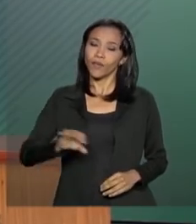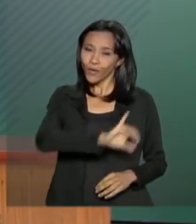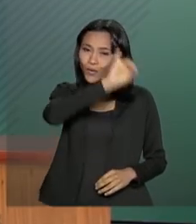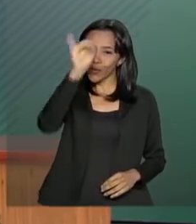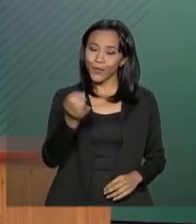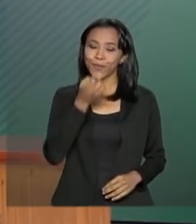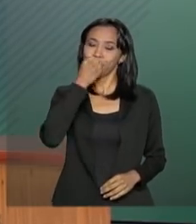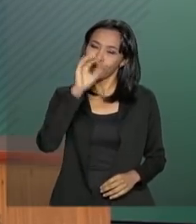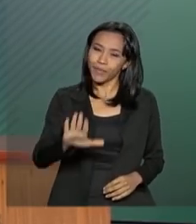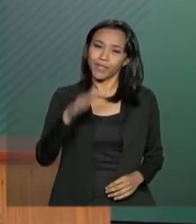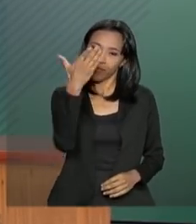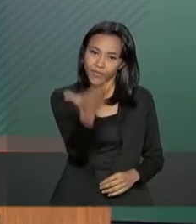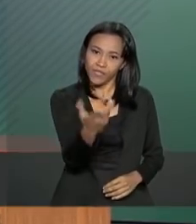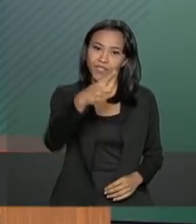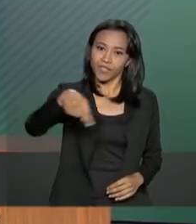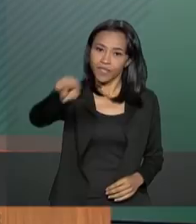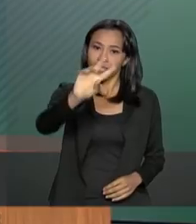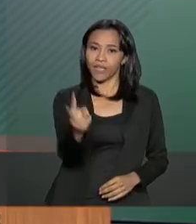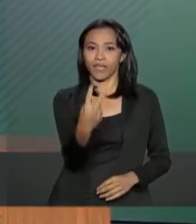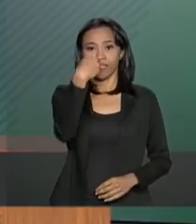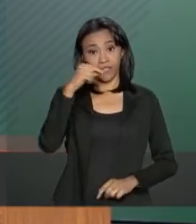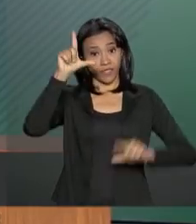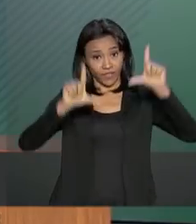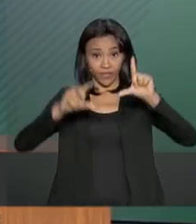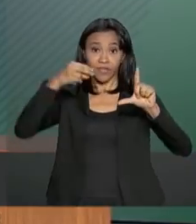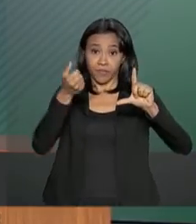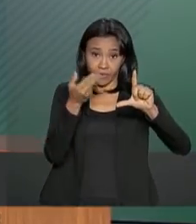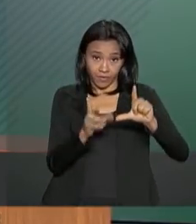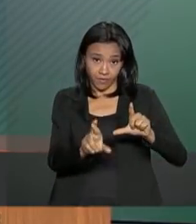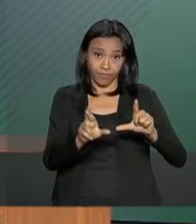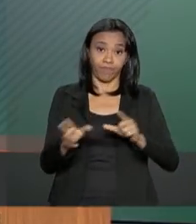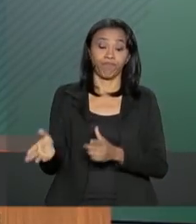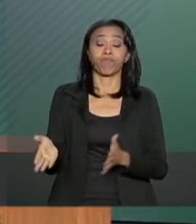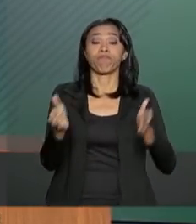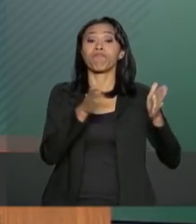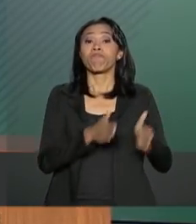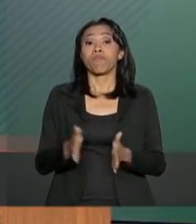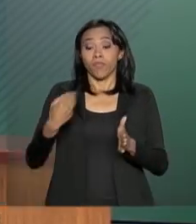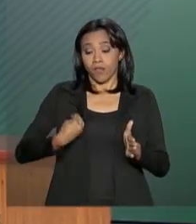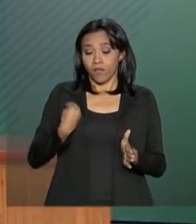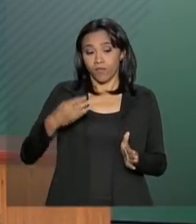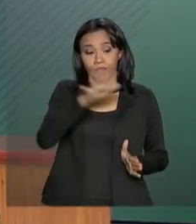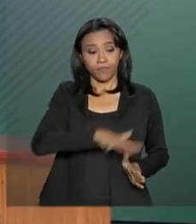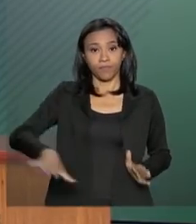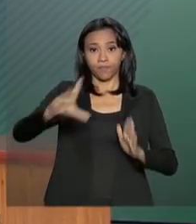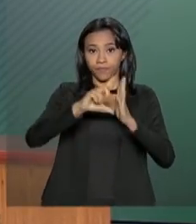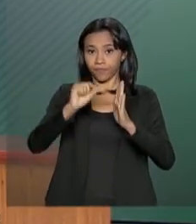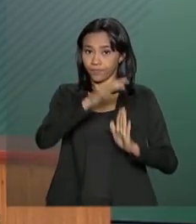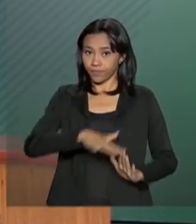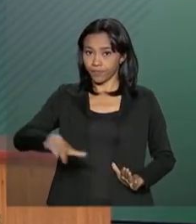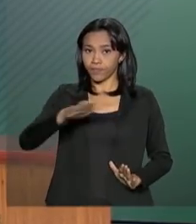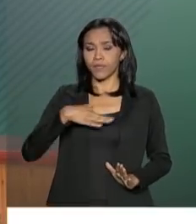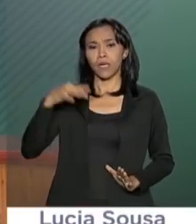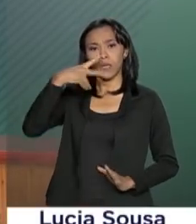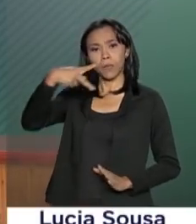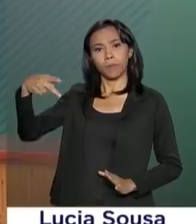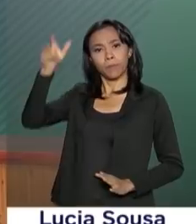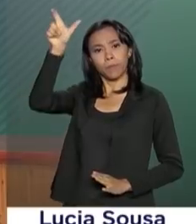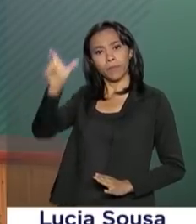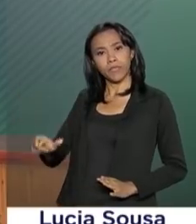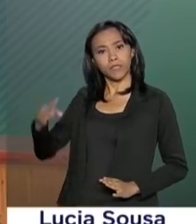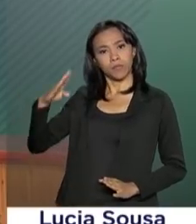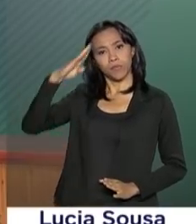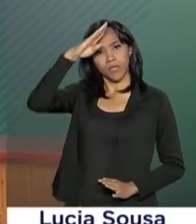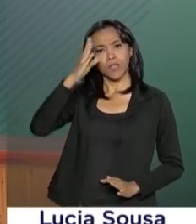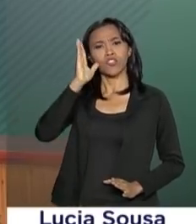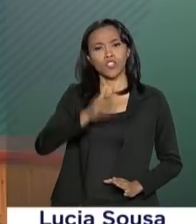Olá boa tarde para você que acompanha NBR a TV do governo federal eu estou no Palácio do Planalto onde o presidente Jair bolsonaro